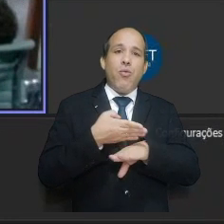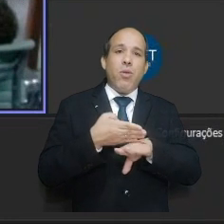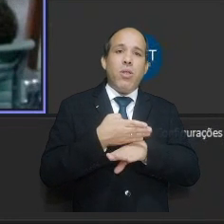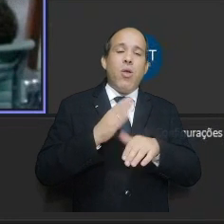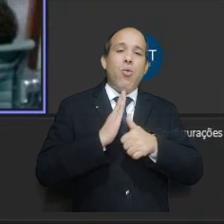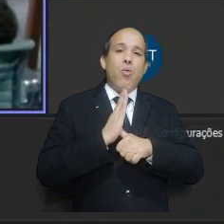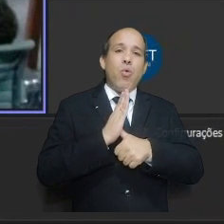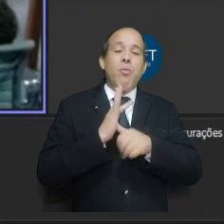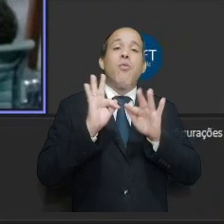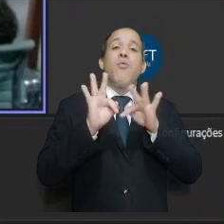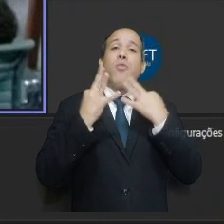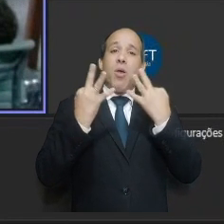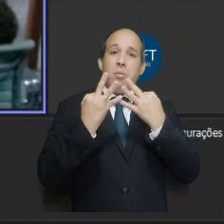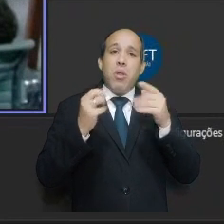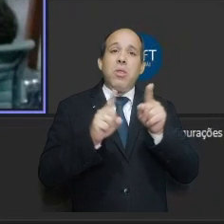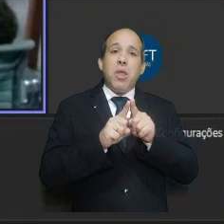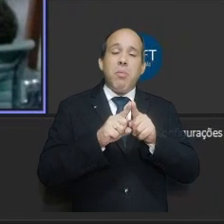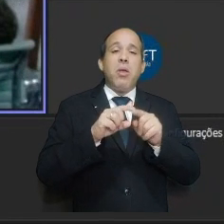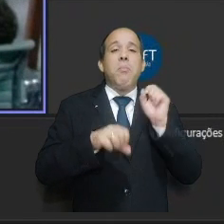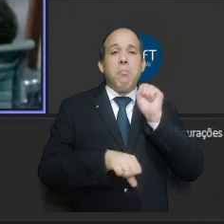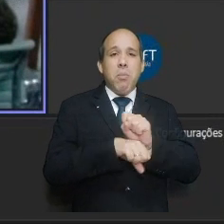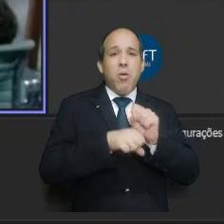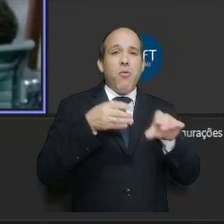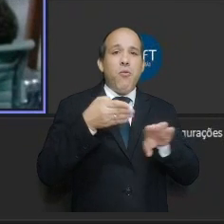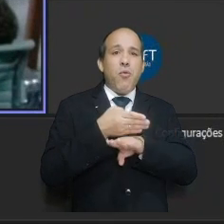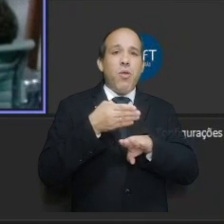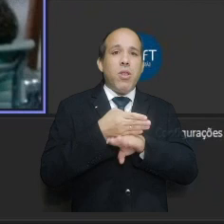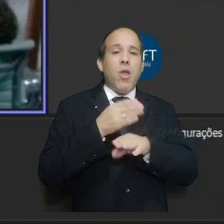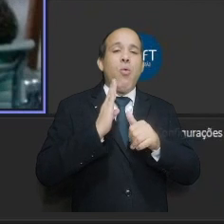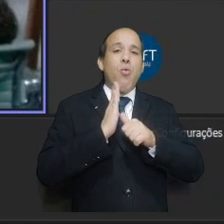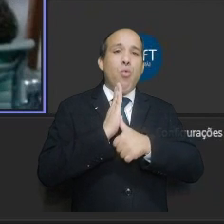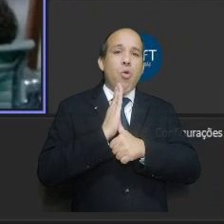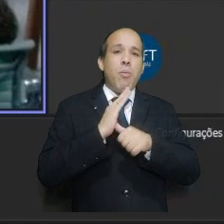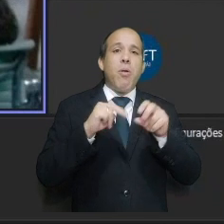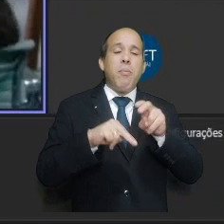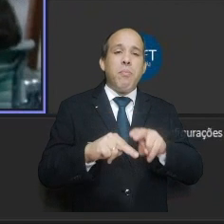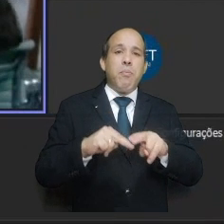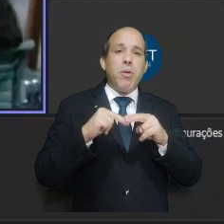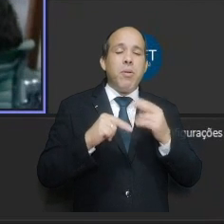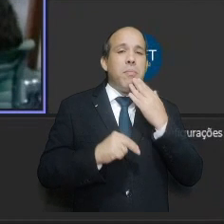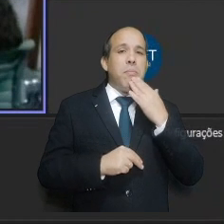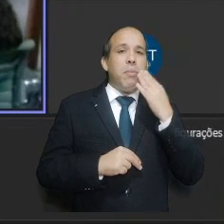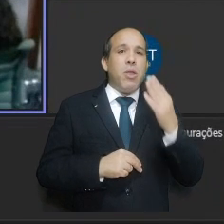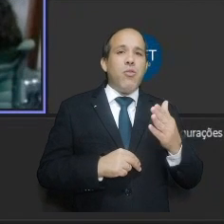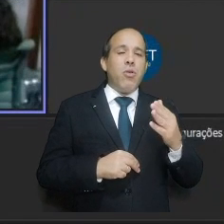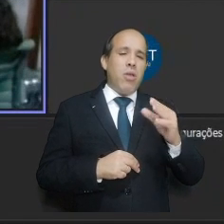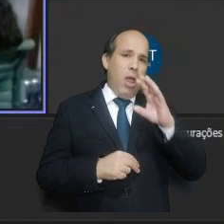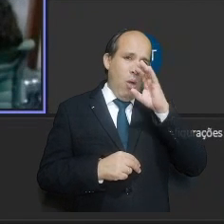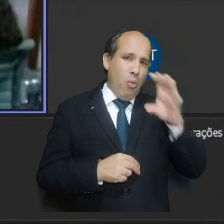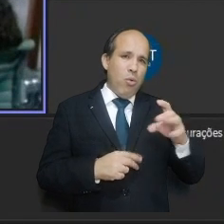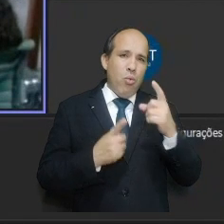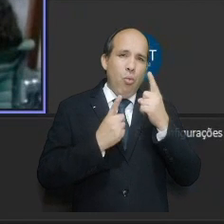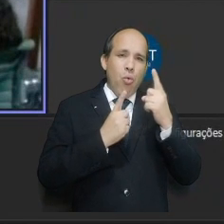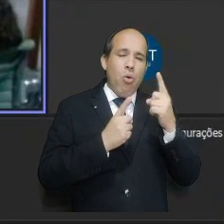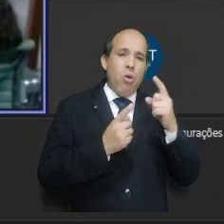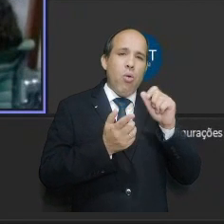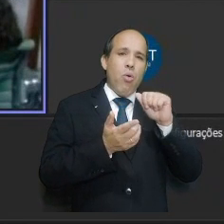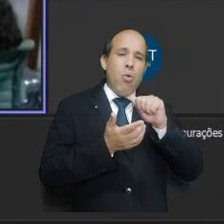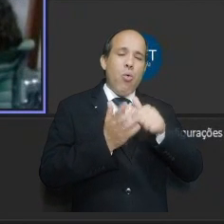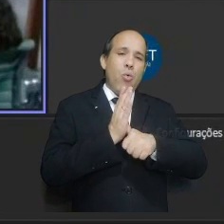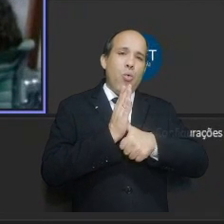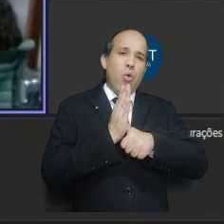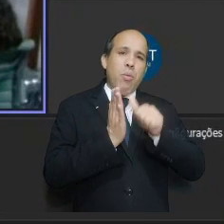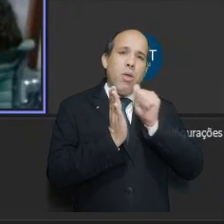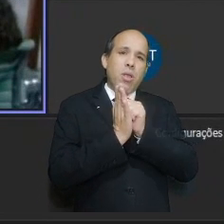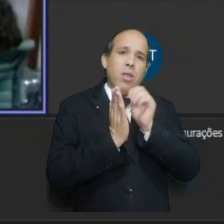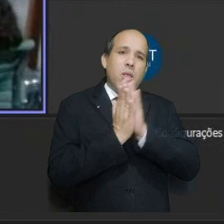deixou de frequentar o clube, os seus familiares deixaram de frequentar o clube, e é por esse motivo que eu pedi a condenação do